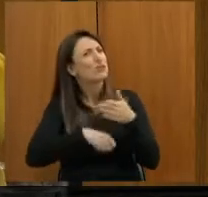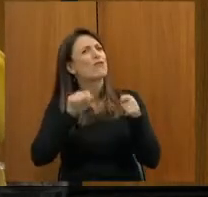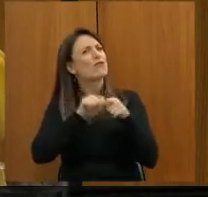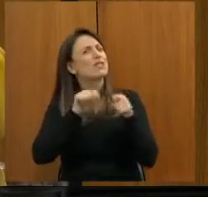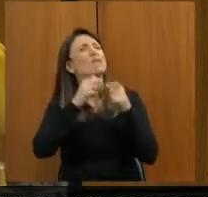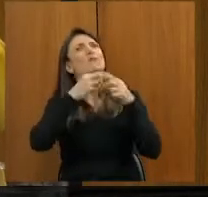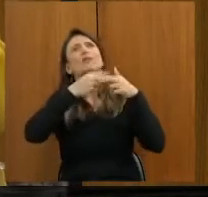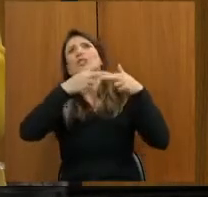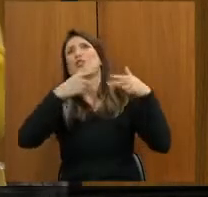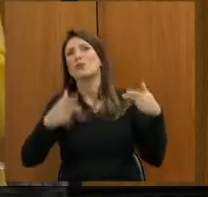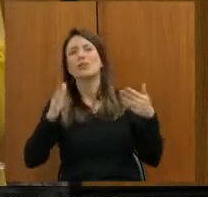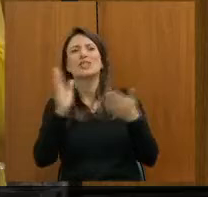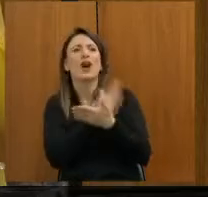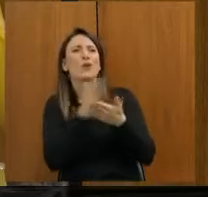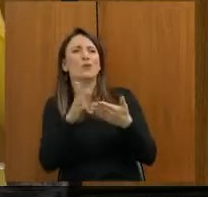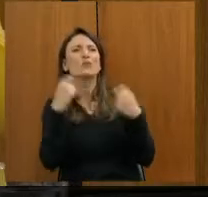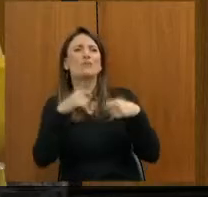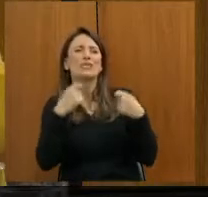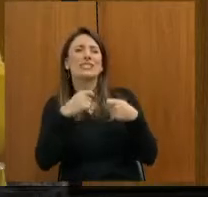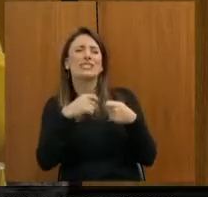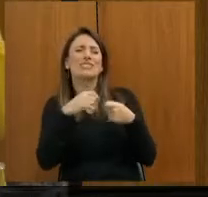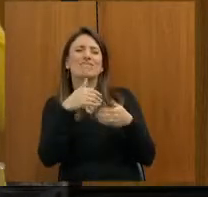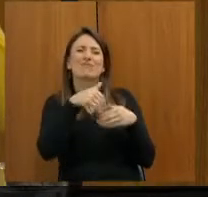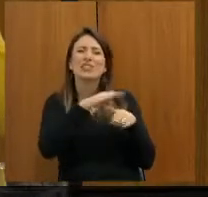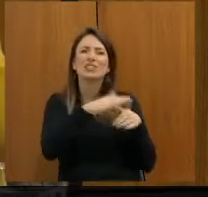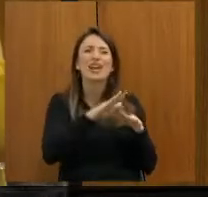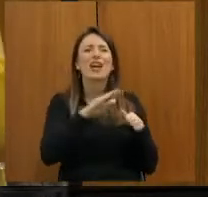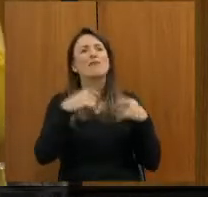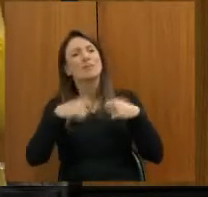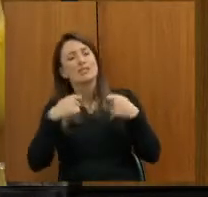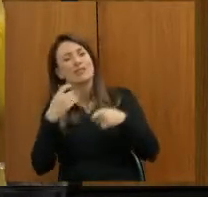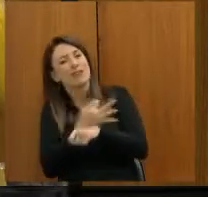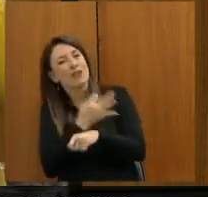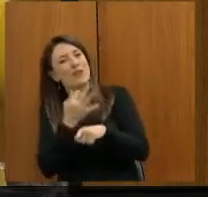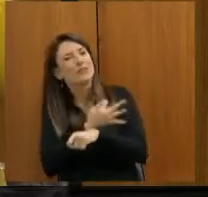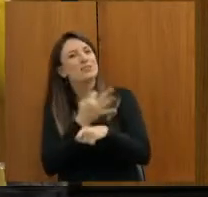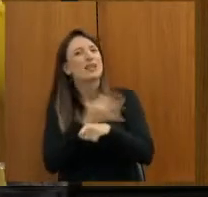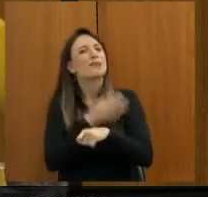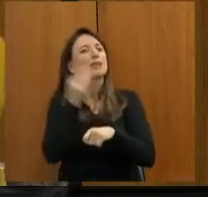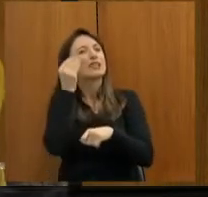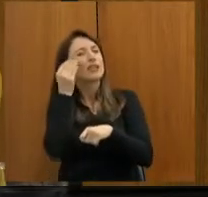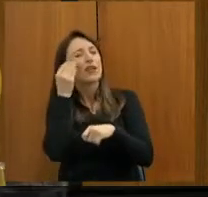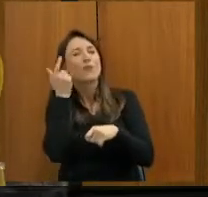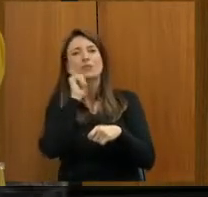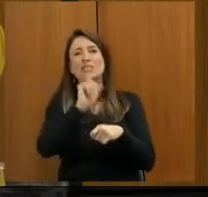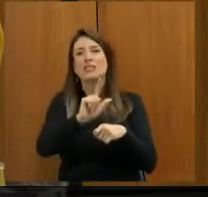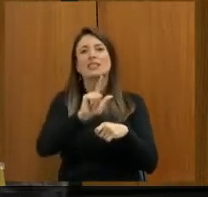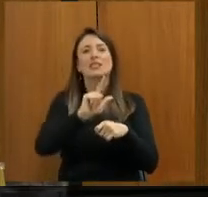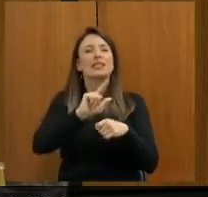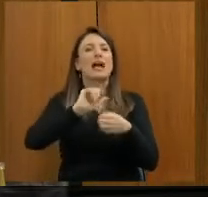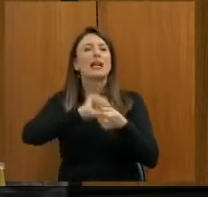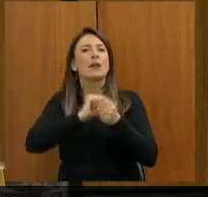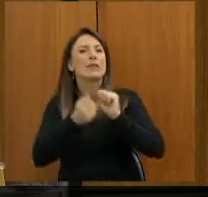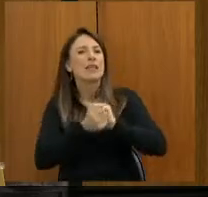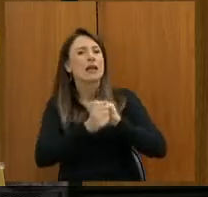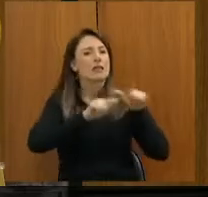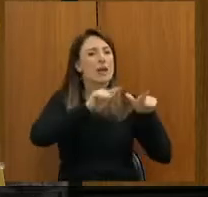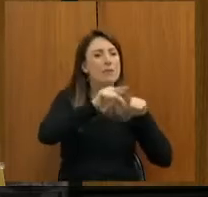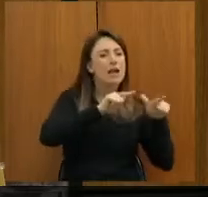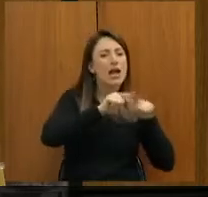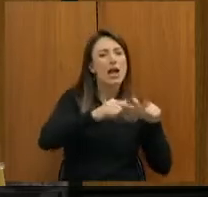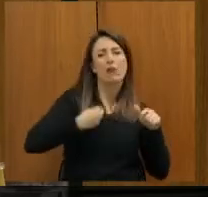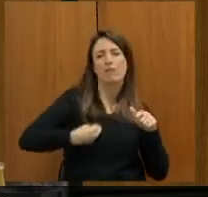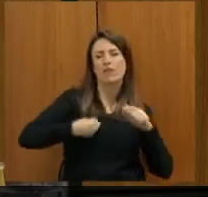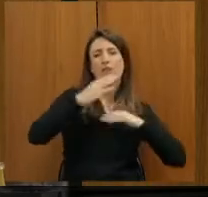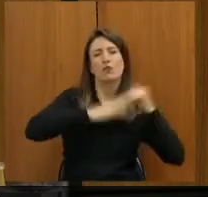várias questões tivemos que resistir para conciliar trabalho vida profissional